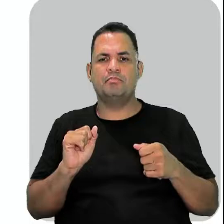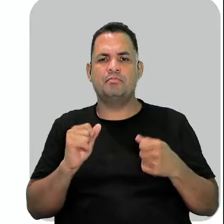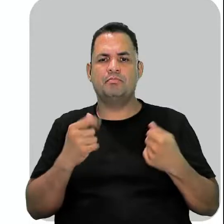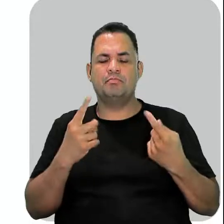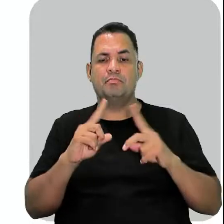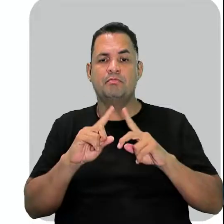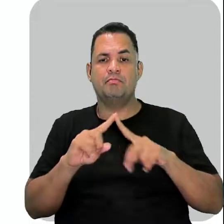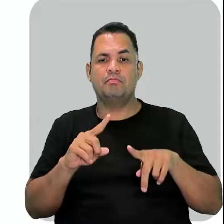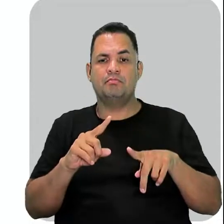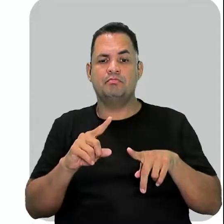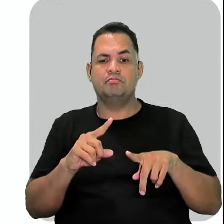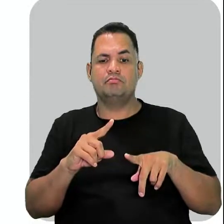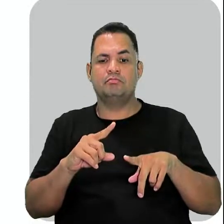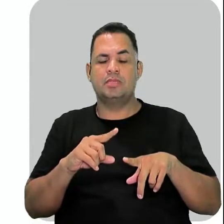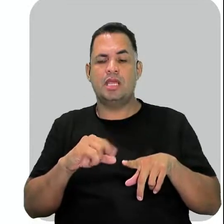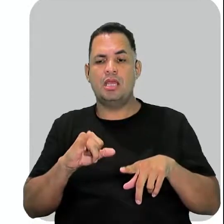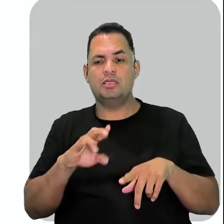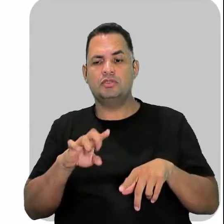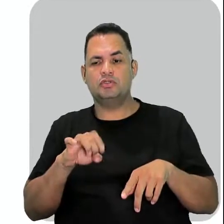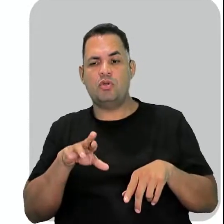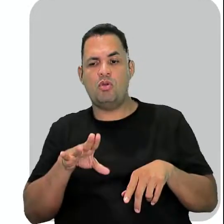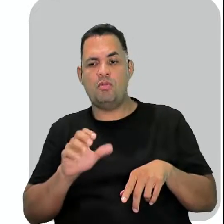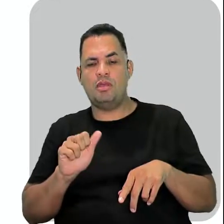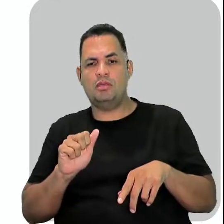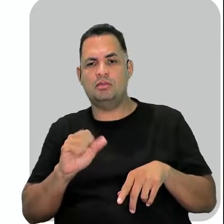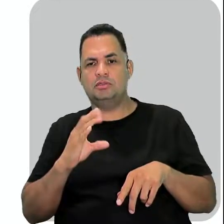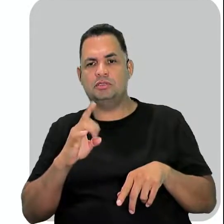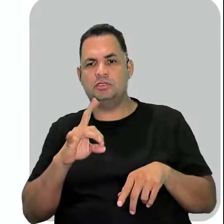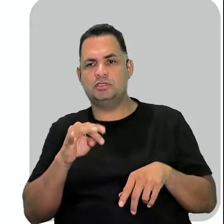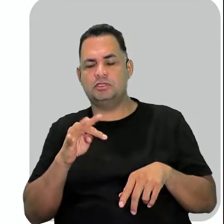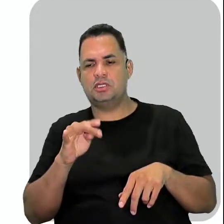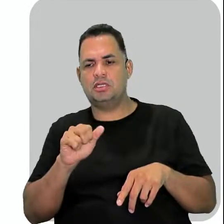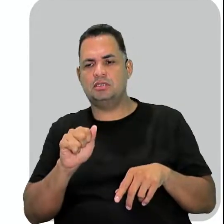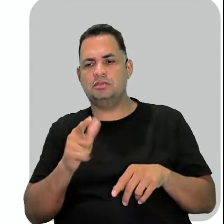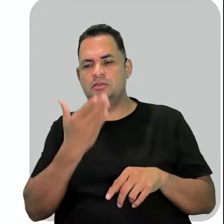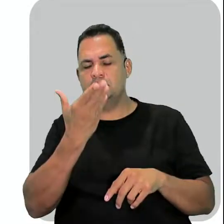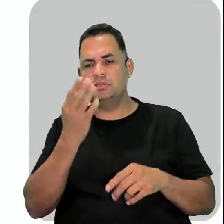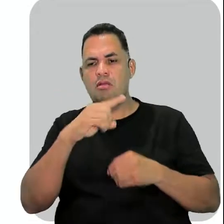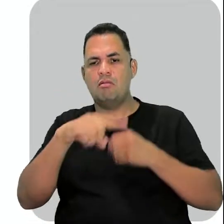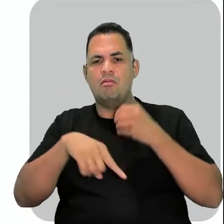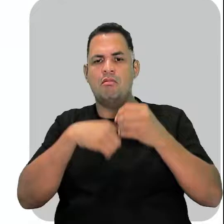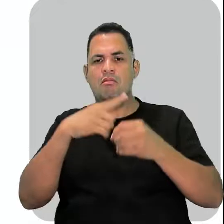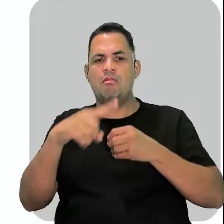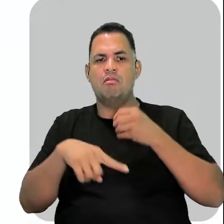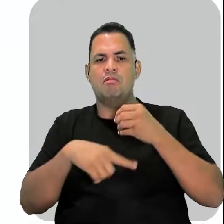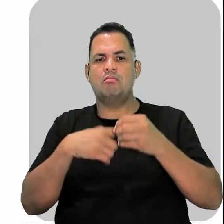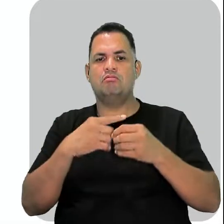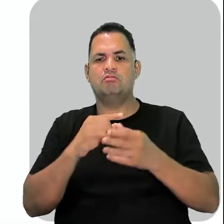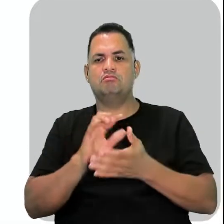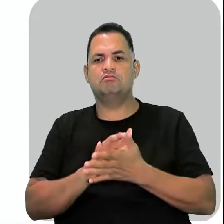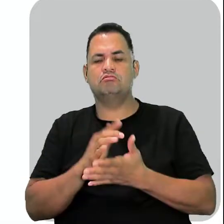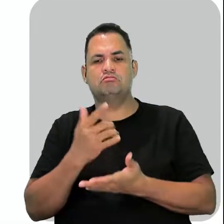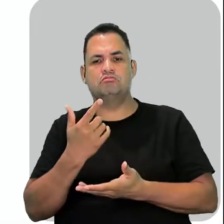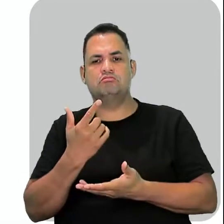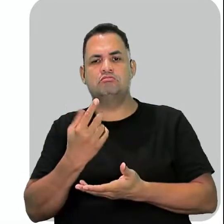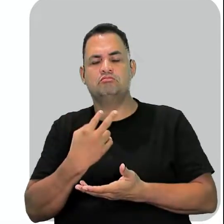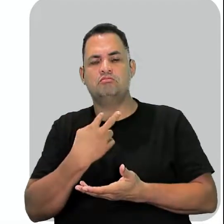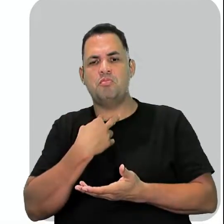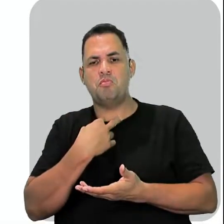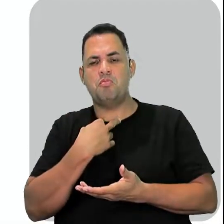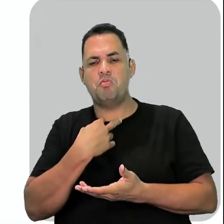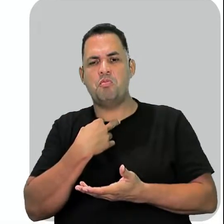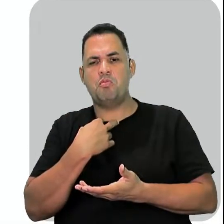para ser um isômero cis-trans, o nosso átomo ele não tem esse giro, ele não pode